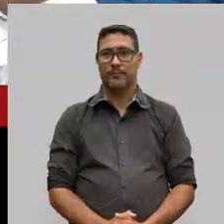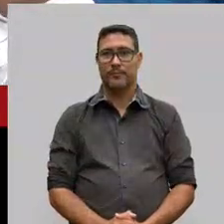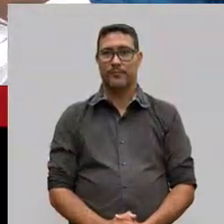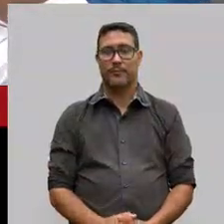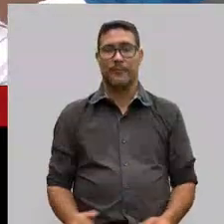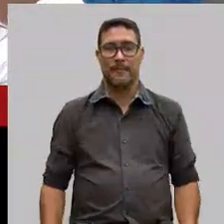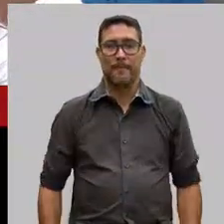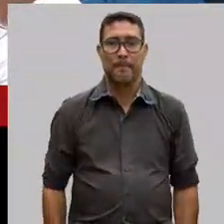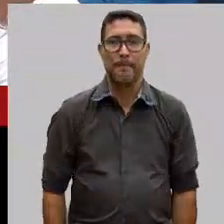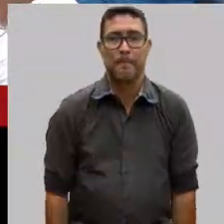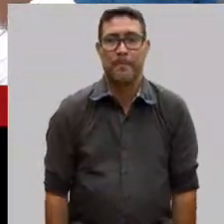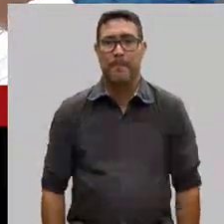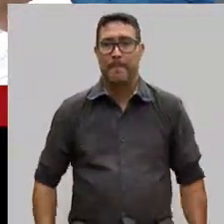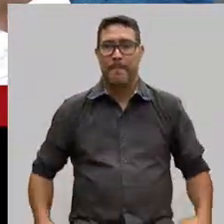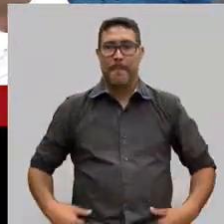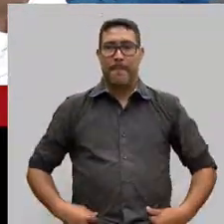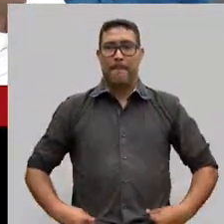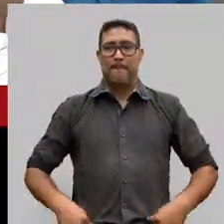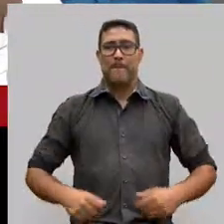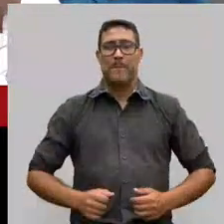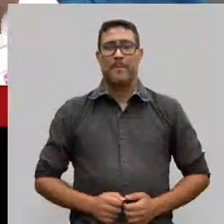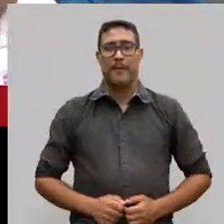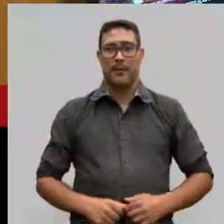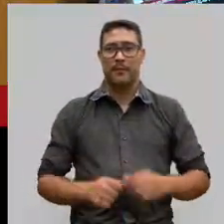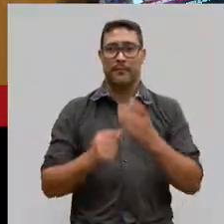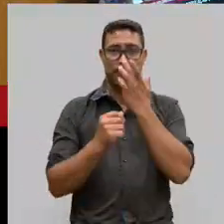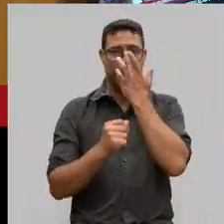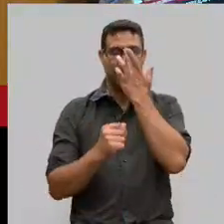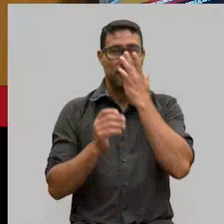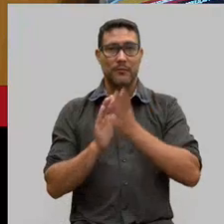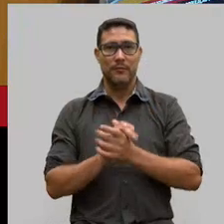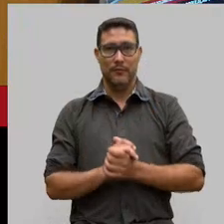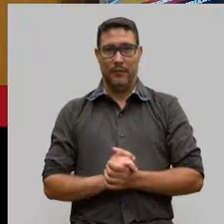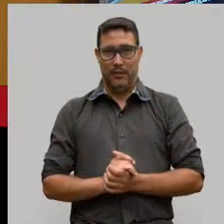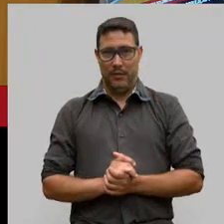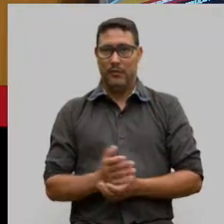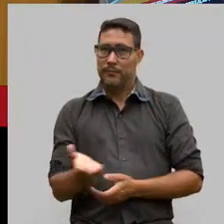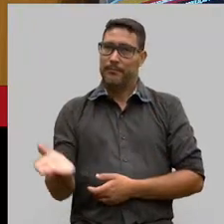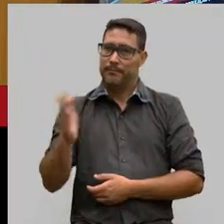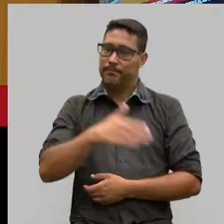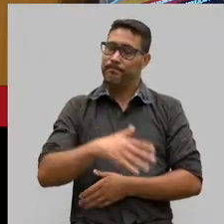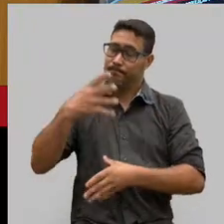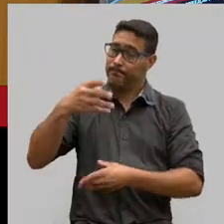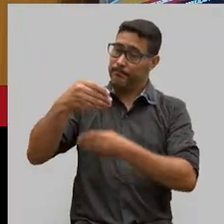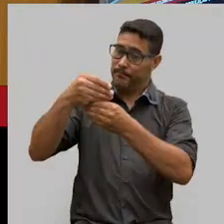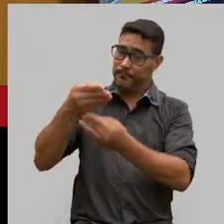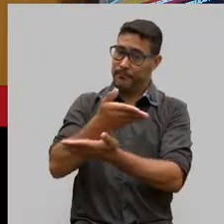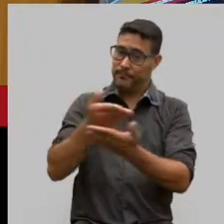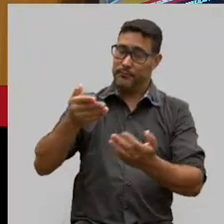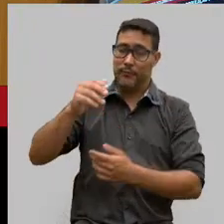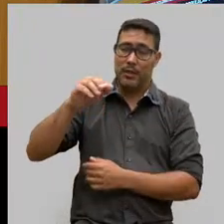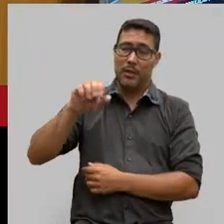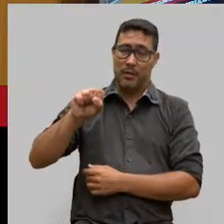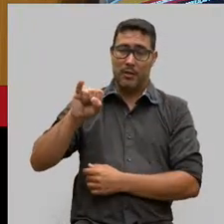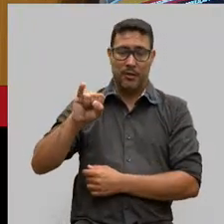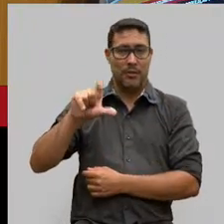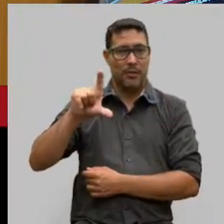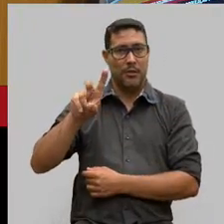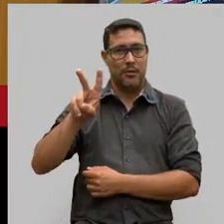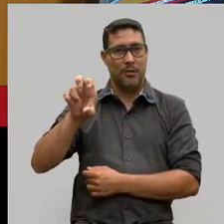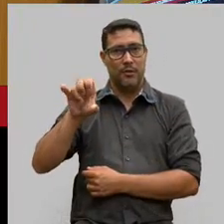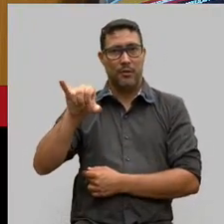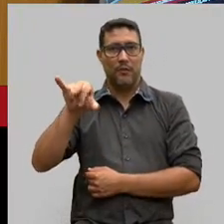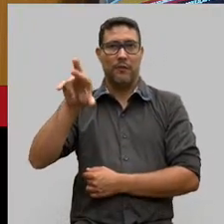obrigado é reiterando as palavras do digníssimo deputado Cristiano da Silveira Realmente nós